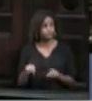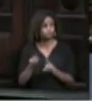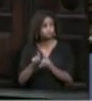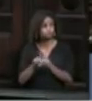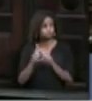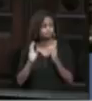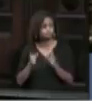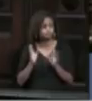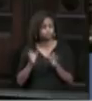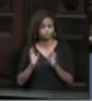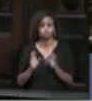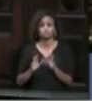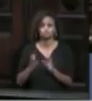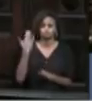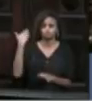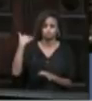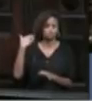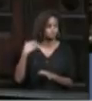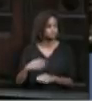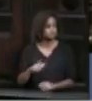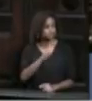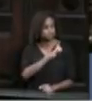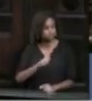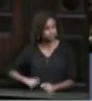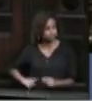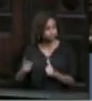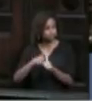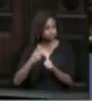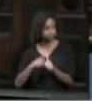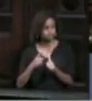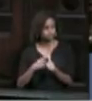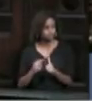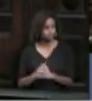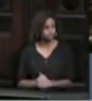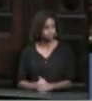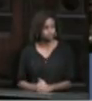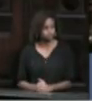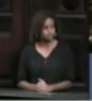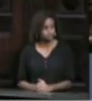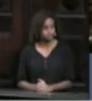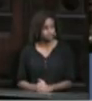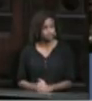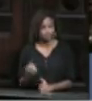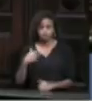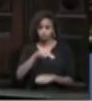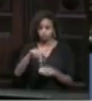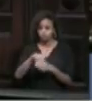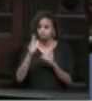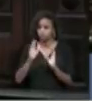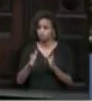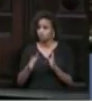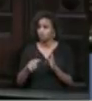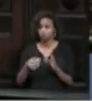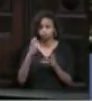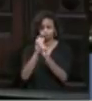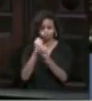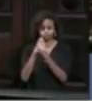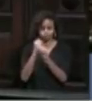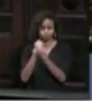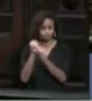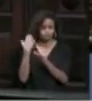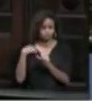primeiro governo Cabral. Subi para pedir a rejeição das suas contas. Naquela época, com muito pouca